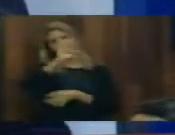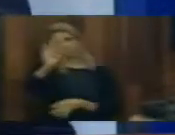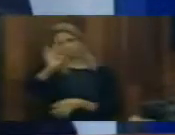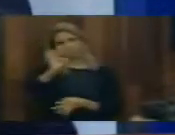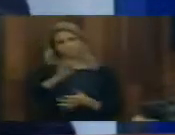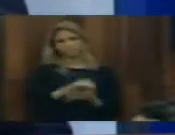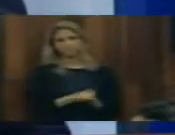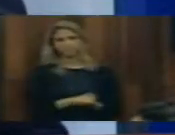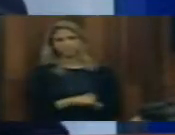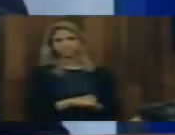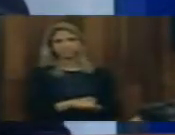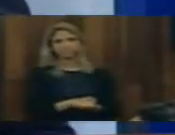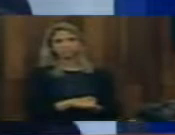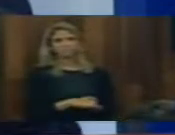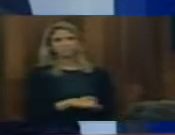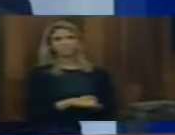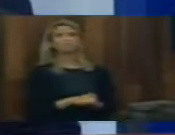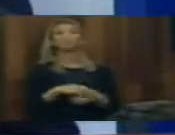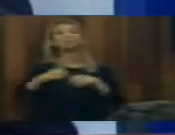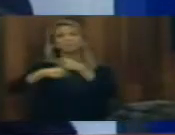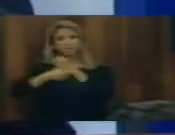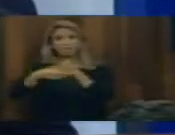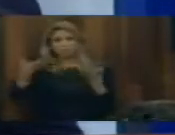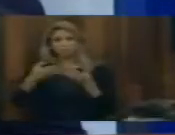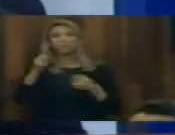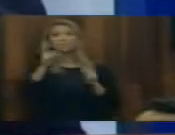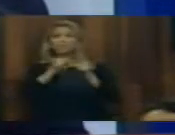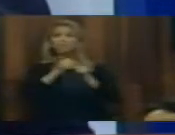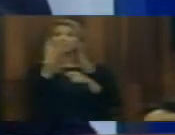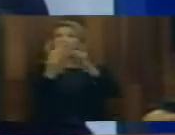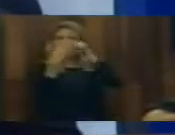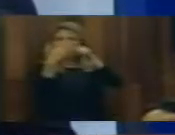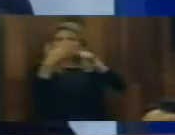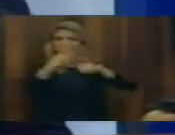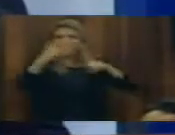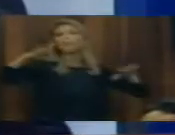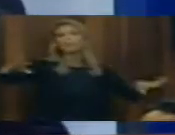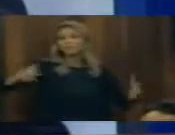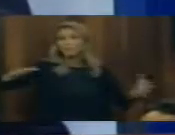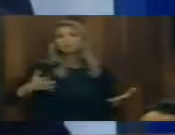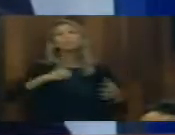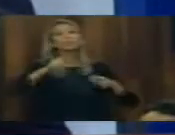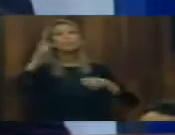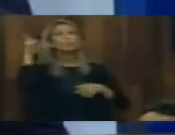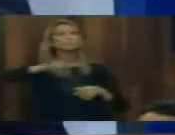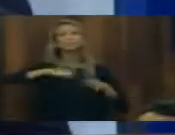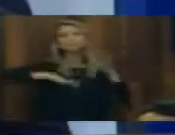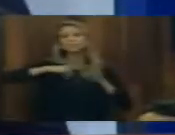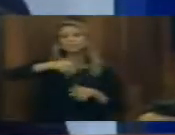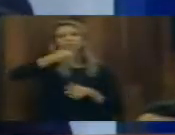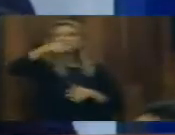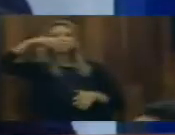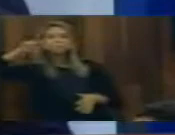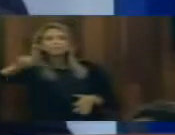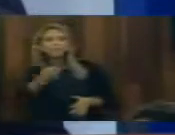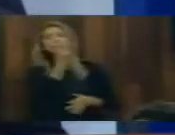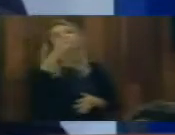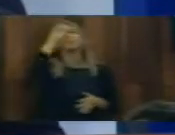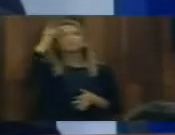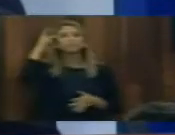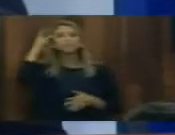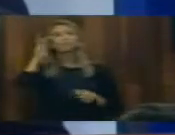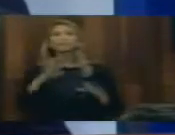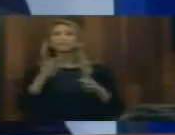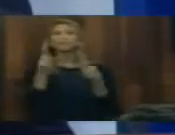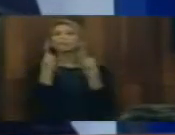Esse ano, em Cabo Frio, já realizamos 4 eventos. Dos 4 eventos, tornamos em torno de 12 mil pessoas presentes. Então, você vê como que a gente consegue aquecer a